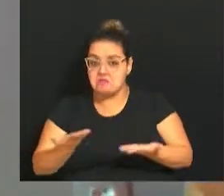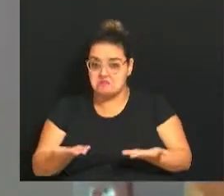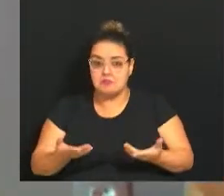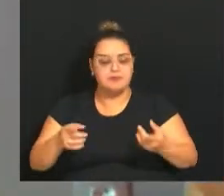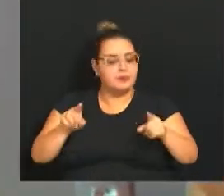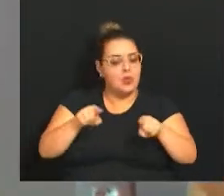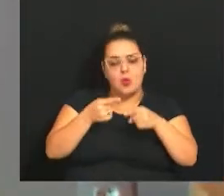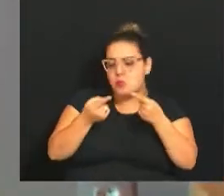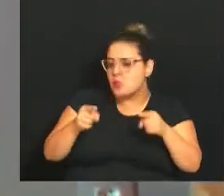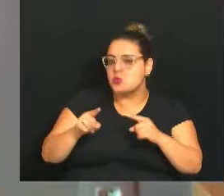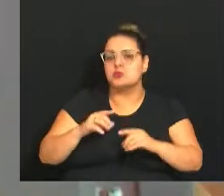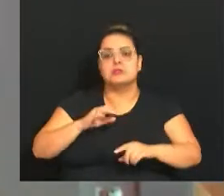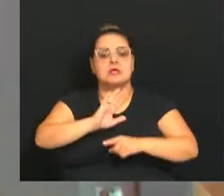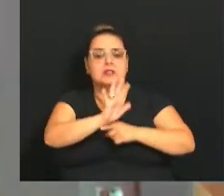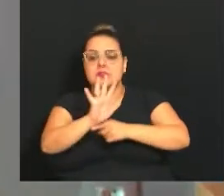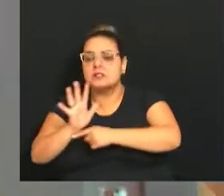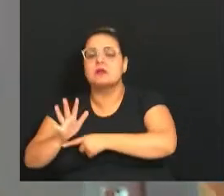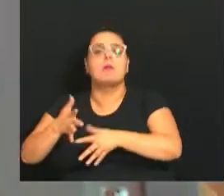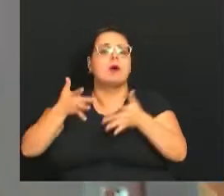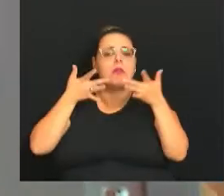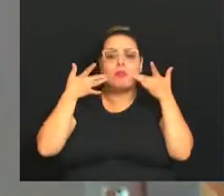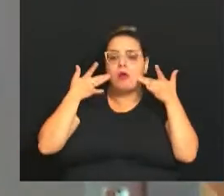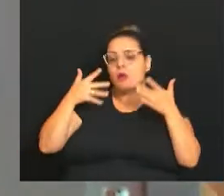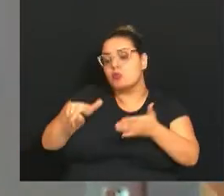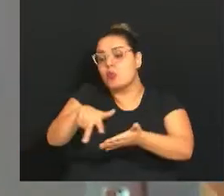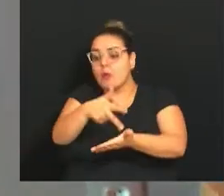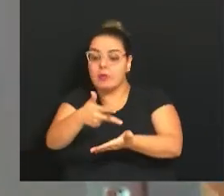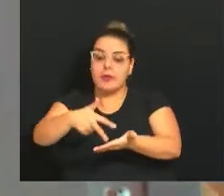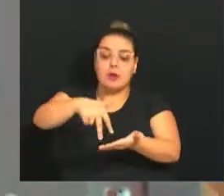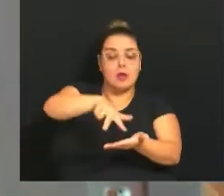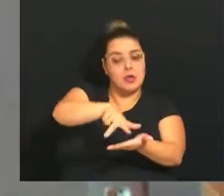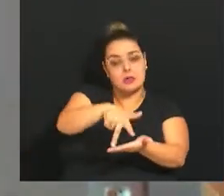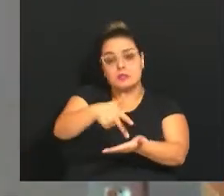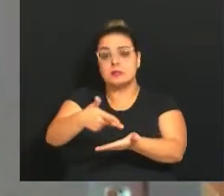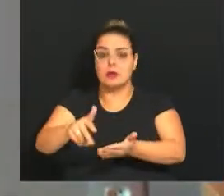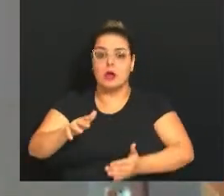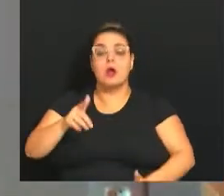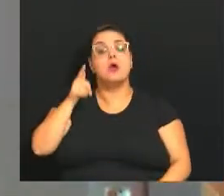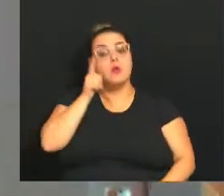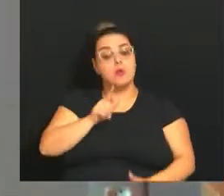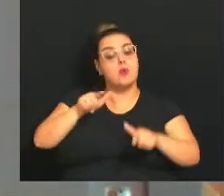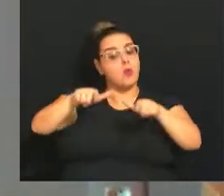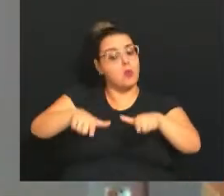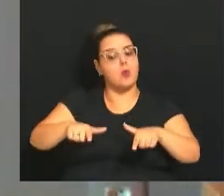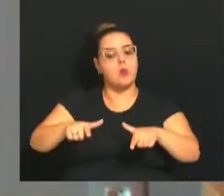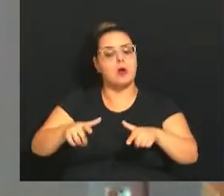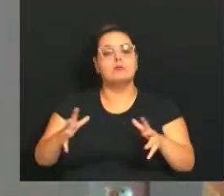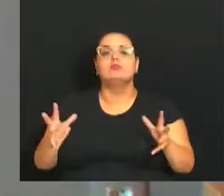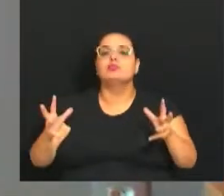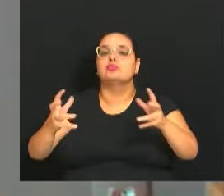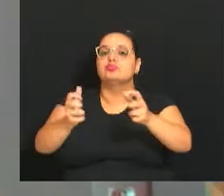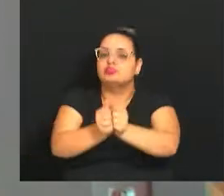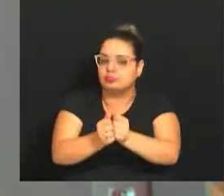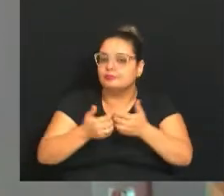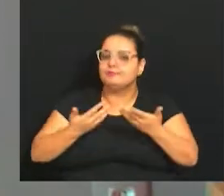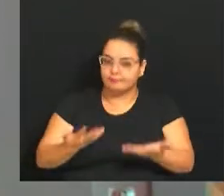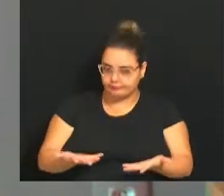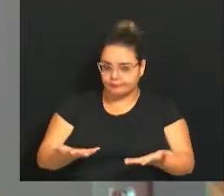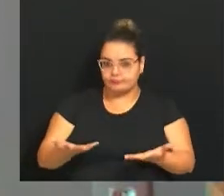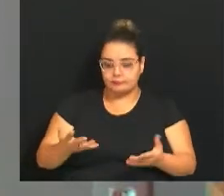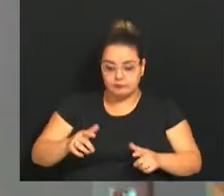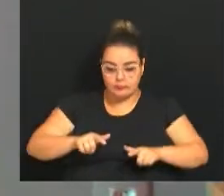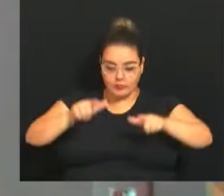cinema, teatro, dança, e a gente conseguiu um espaço que reúne isso. E aí as exposições de artes visuais, elas são o